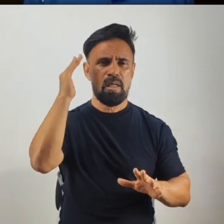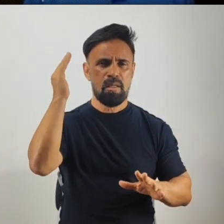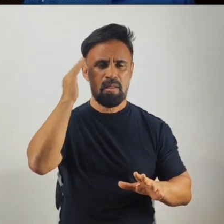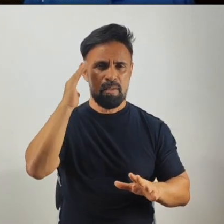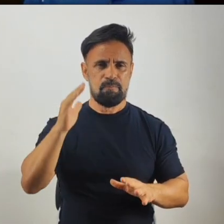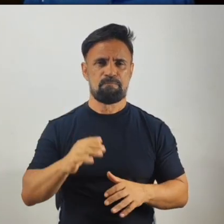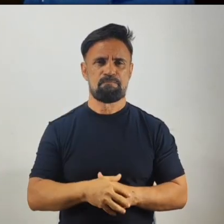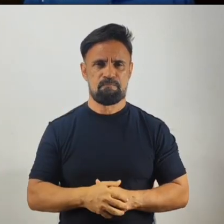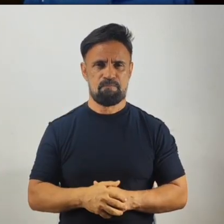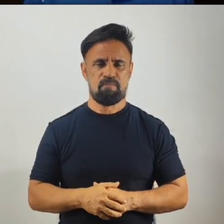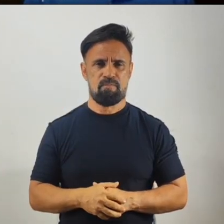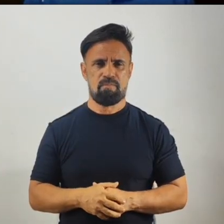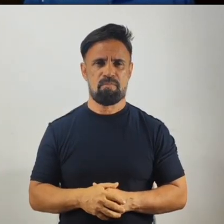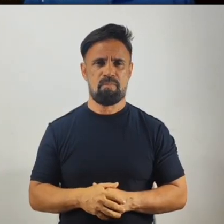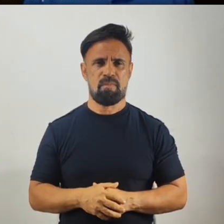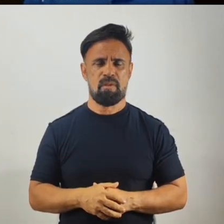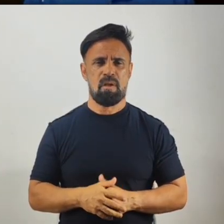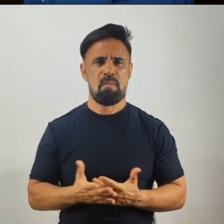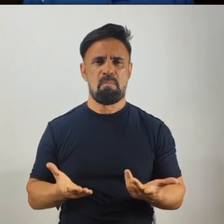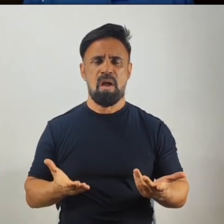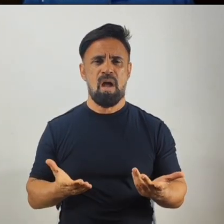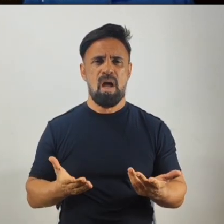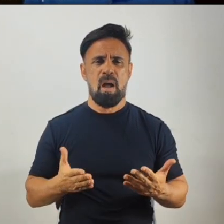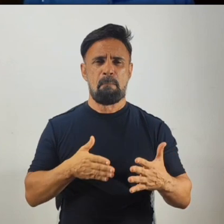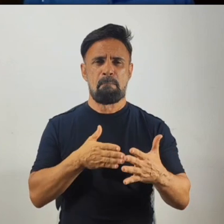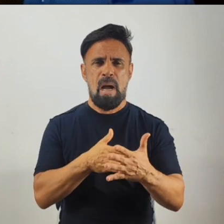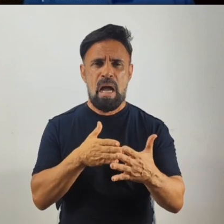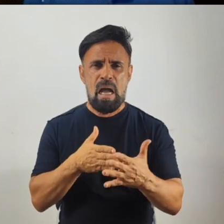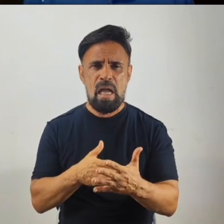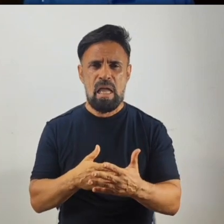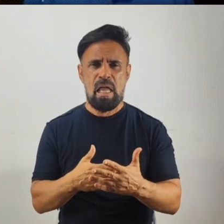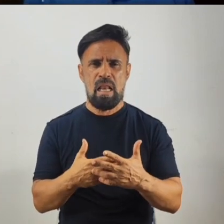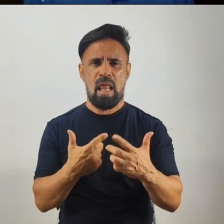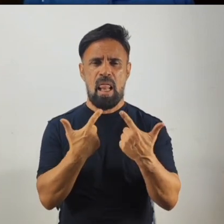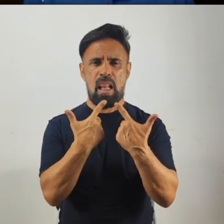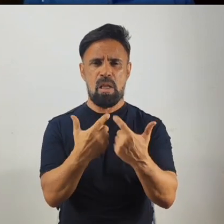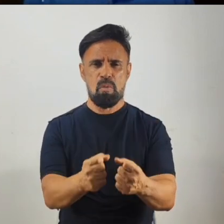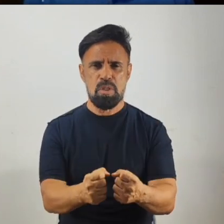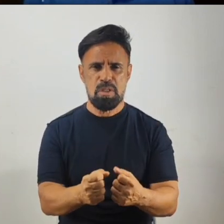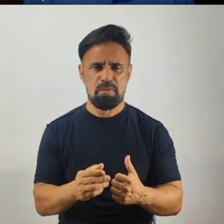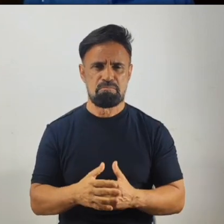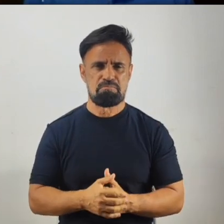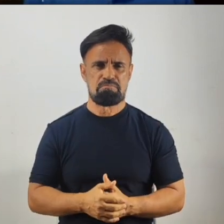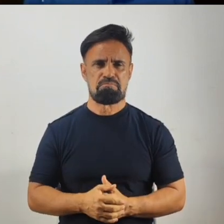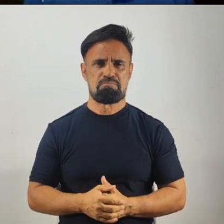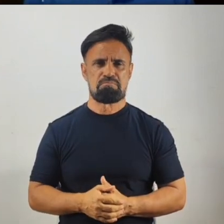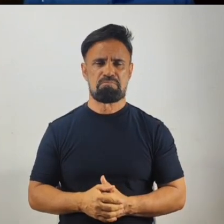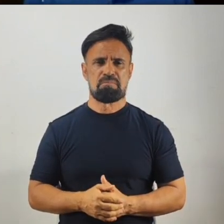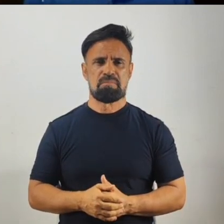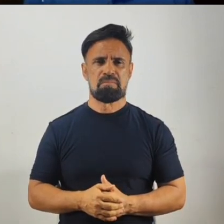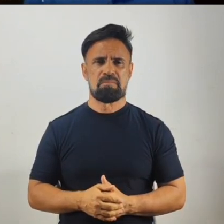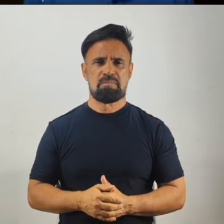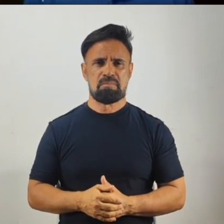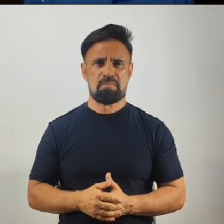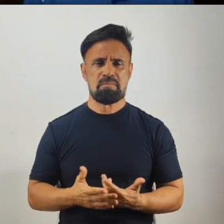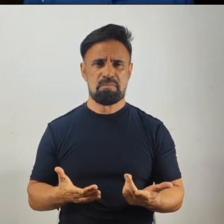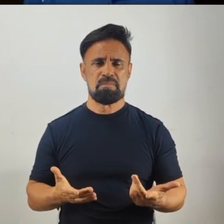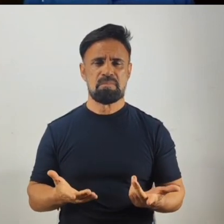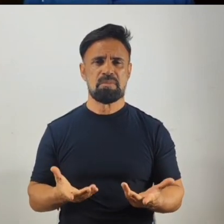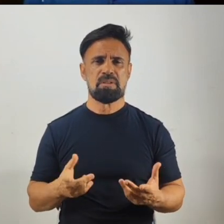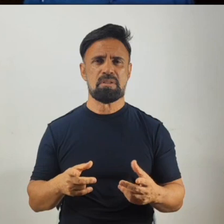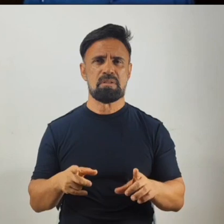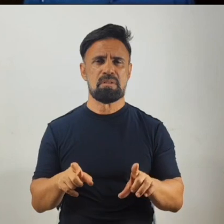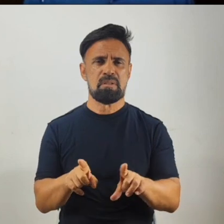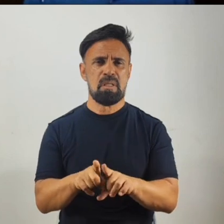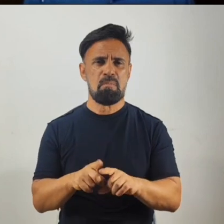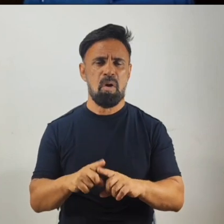clara, compreensível, na qual sejam eliminadas barreiras linguísticas